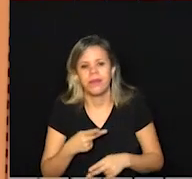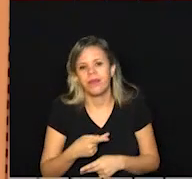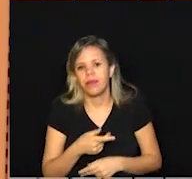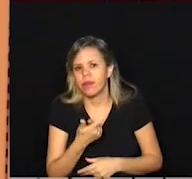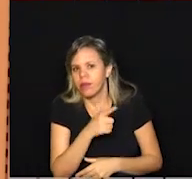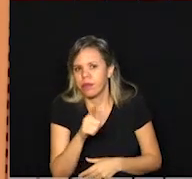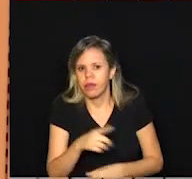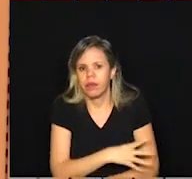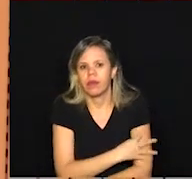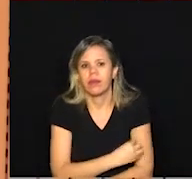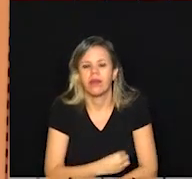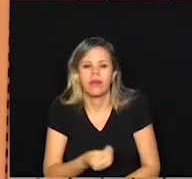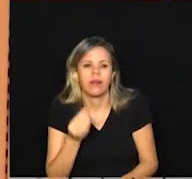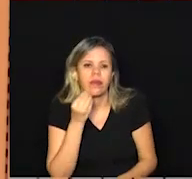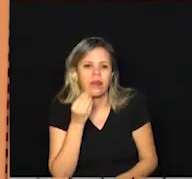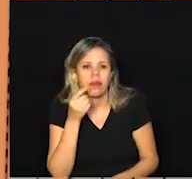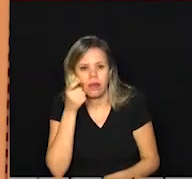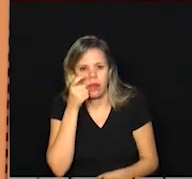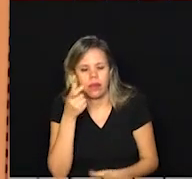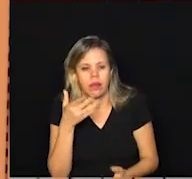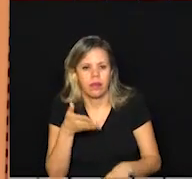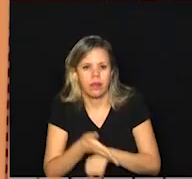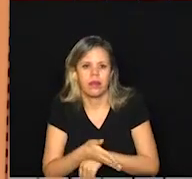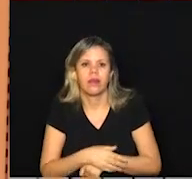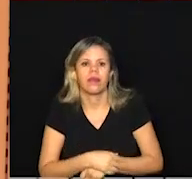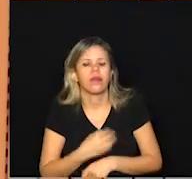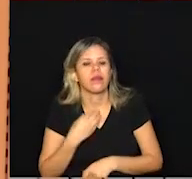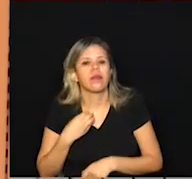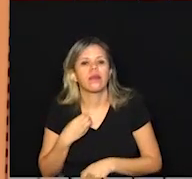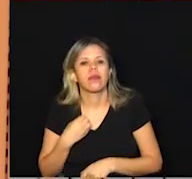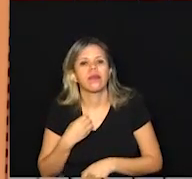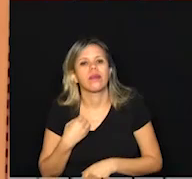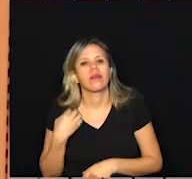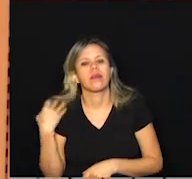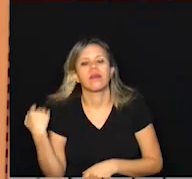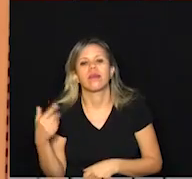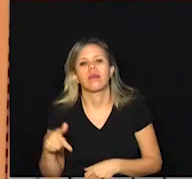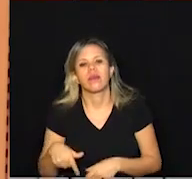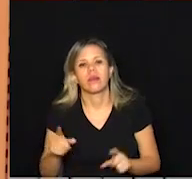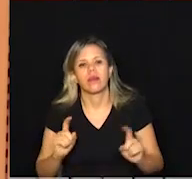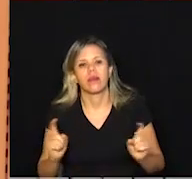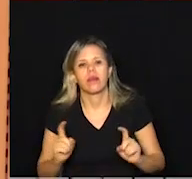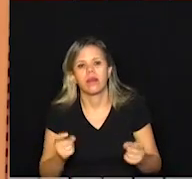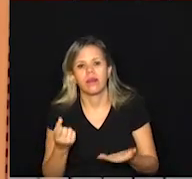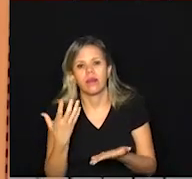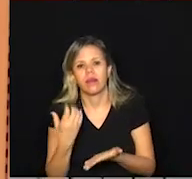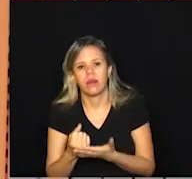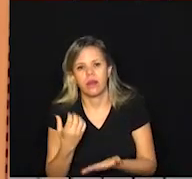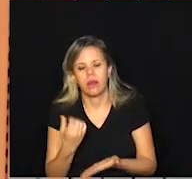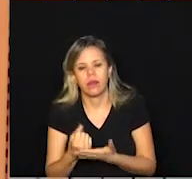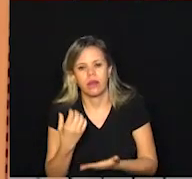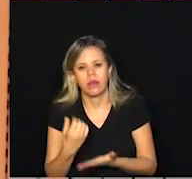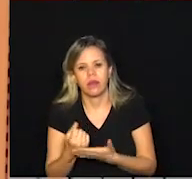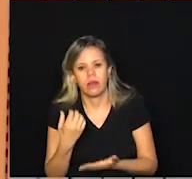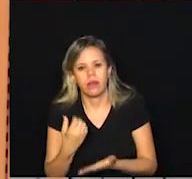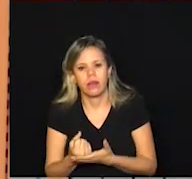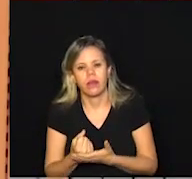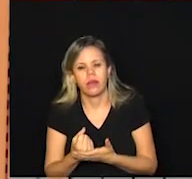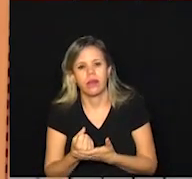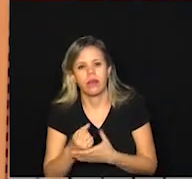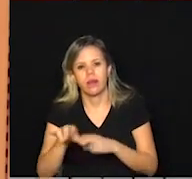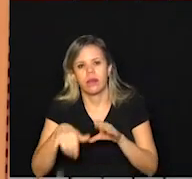aquelas que não tiveram a oportunidade de participar e esse essa reunião fica ali gravada no